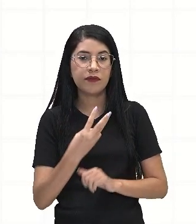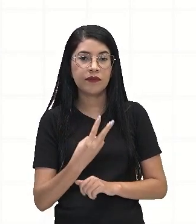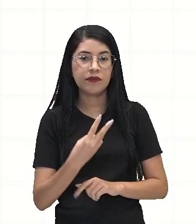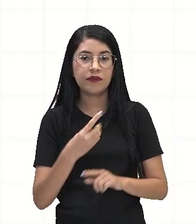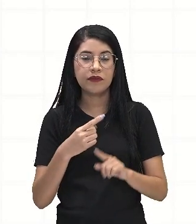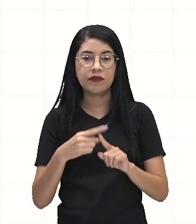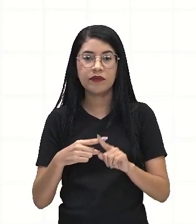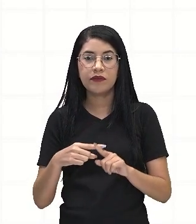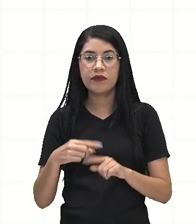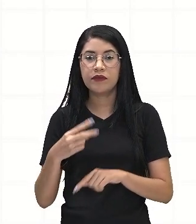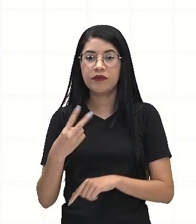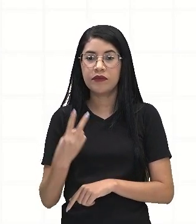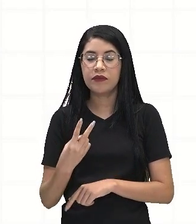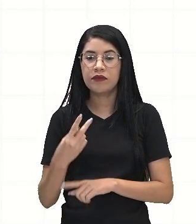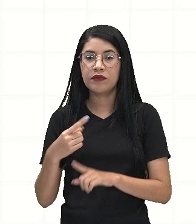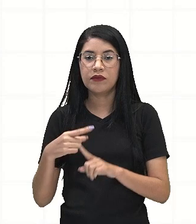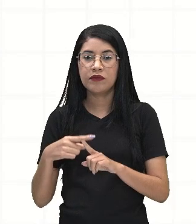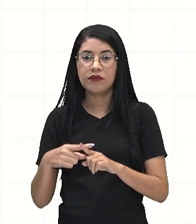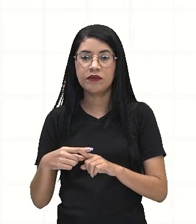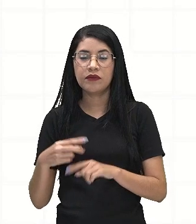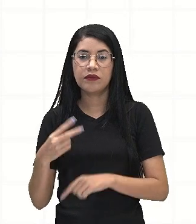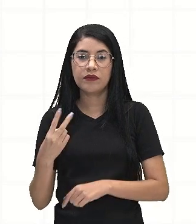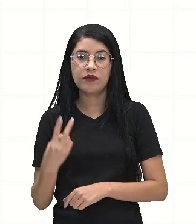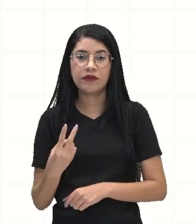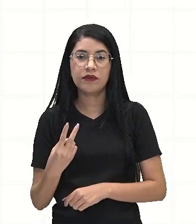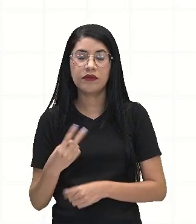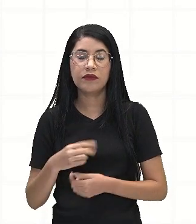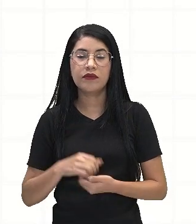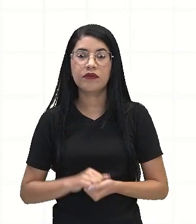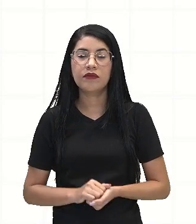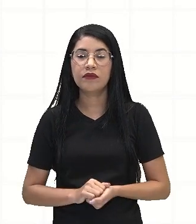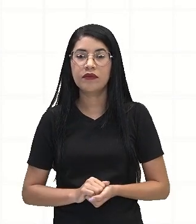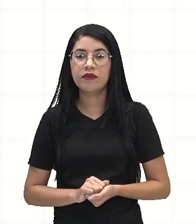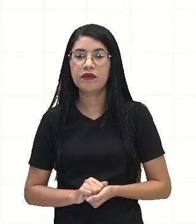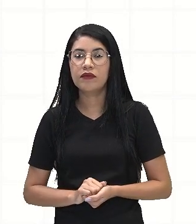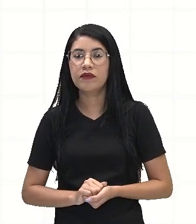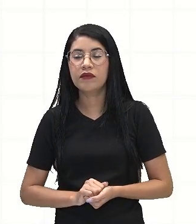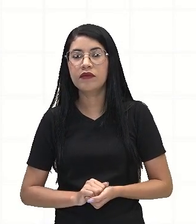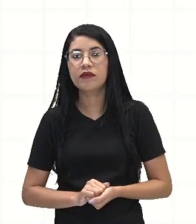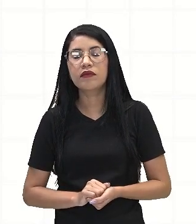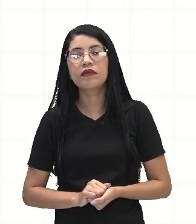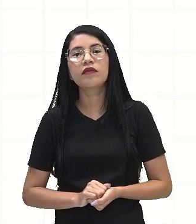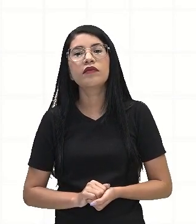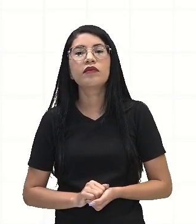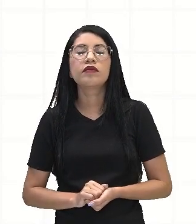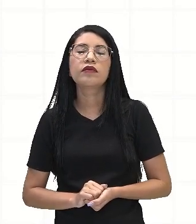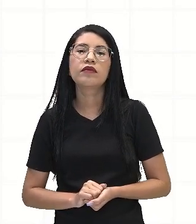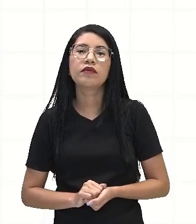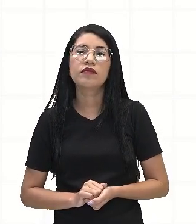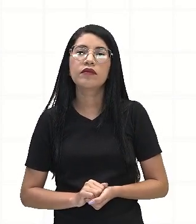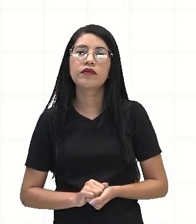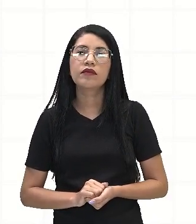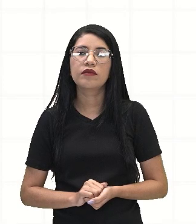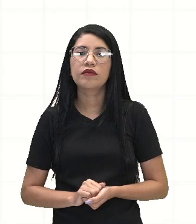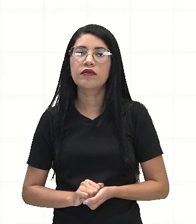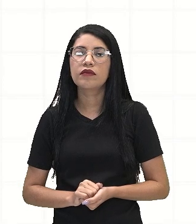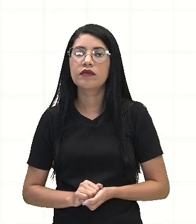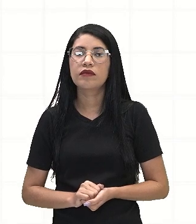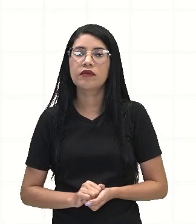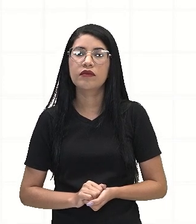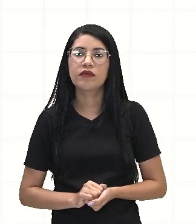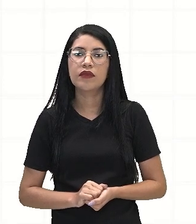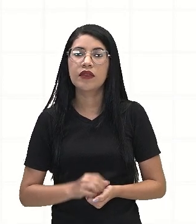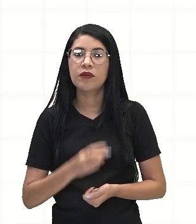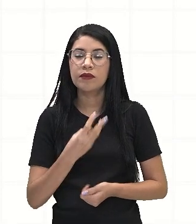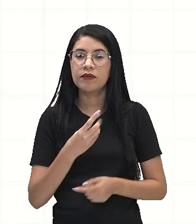3 pela medida 2 e a outra medida 2, que é em relação à altura. Aí eu vou ter 3